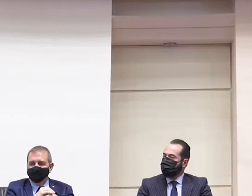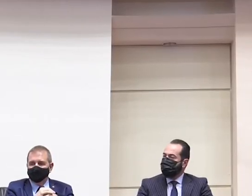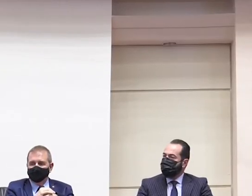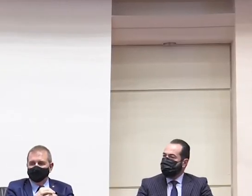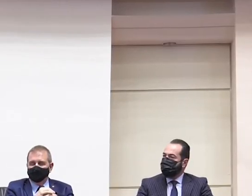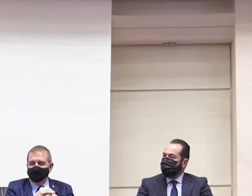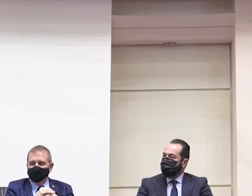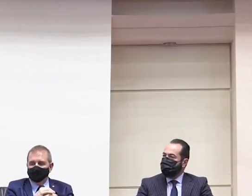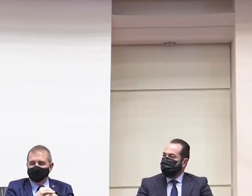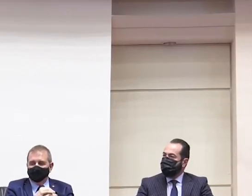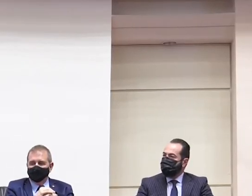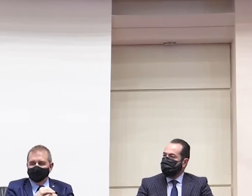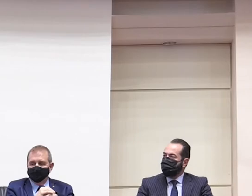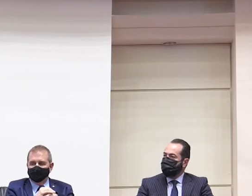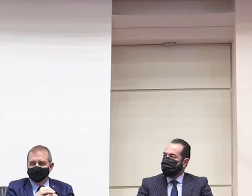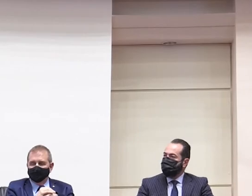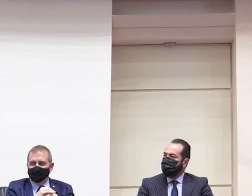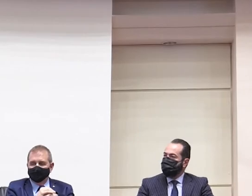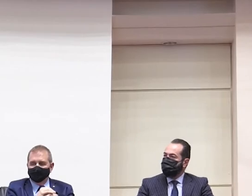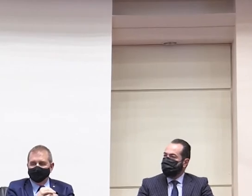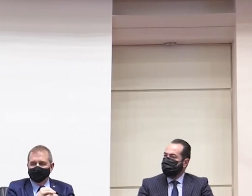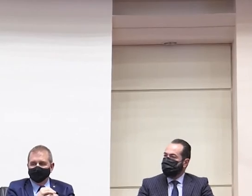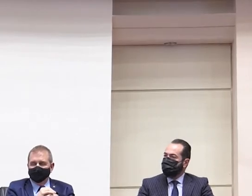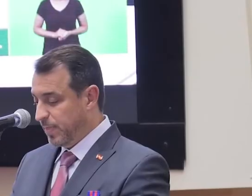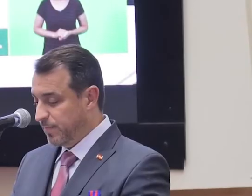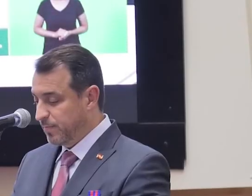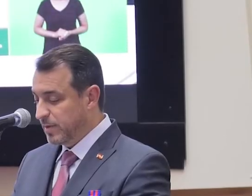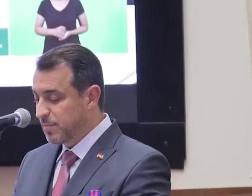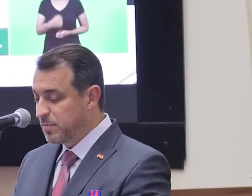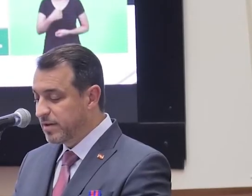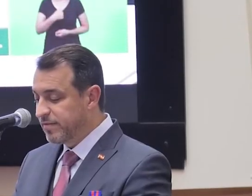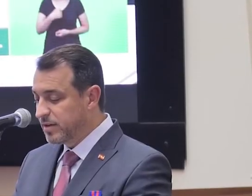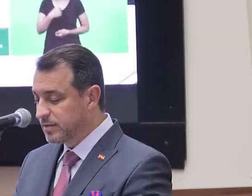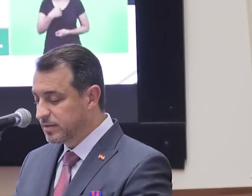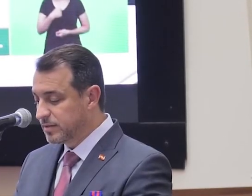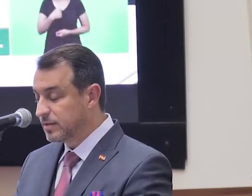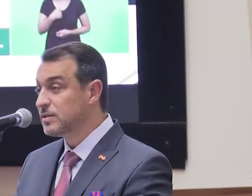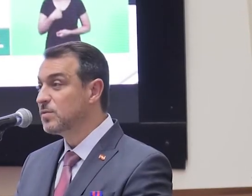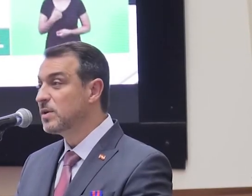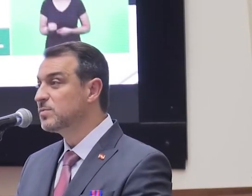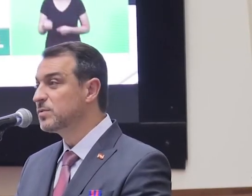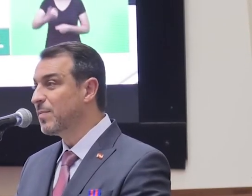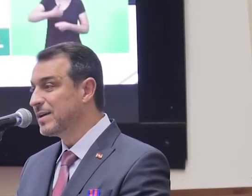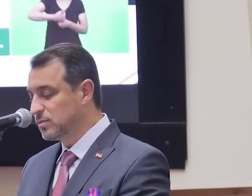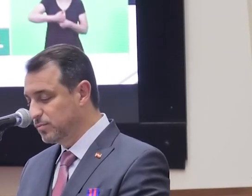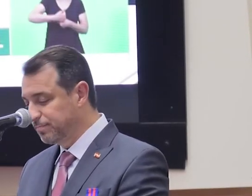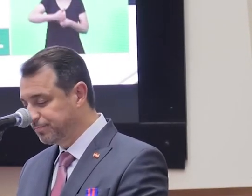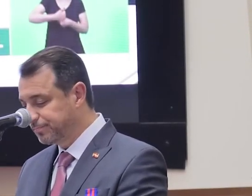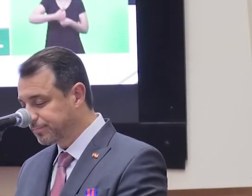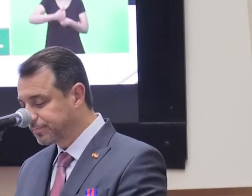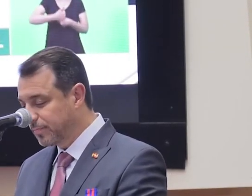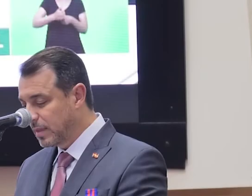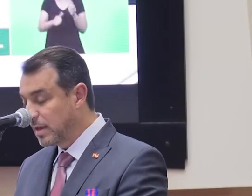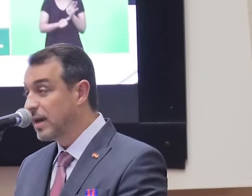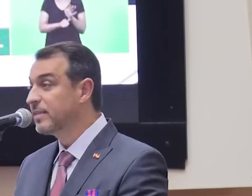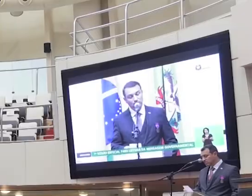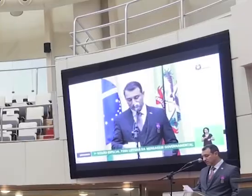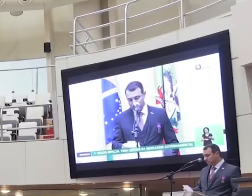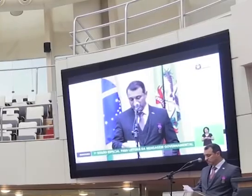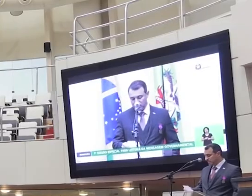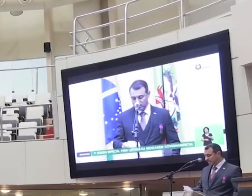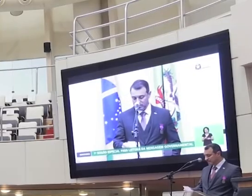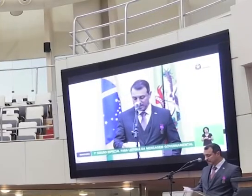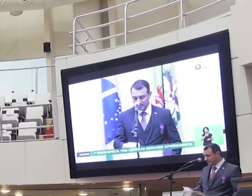quase 15 minutos de discurso o governador destacou as iniciativas Municipal listas com a transferência de recursos para as prefeituras